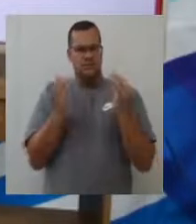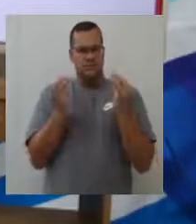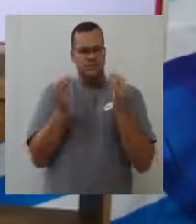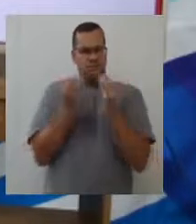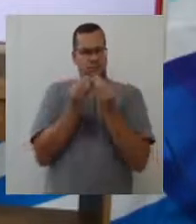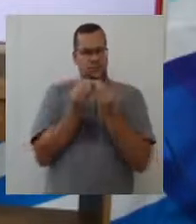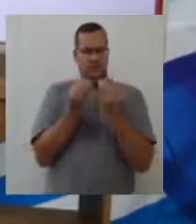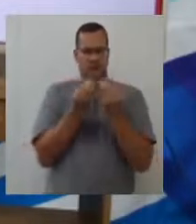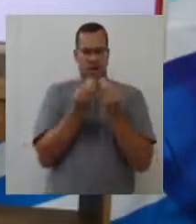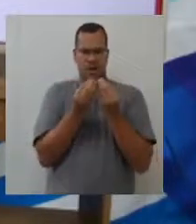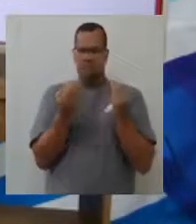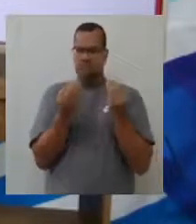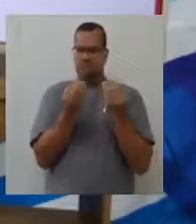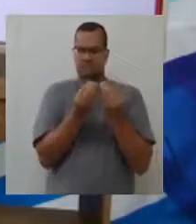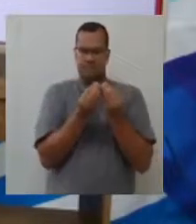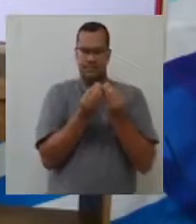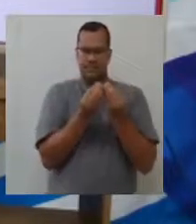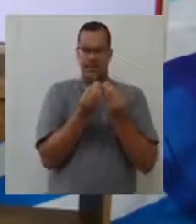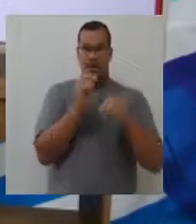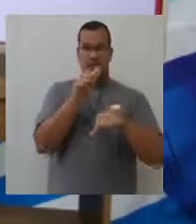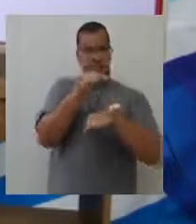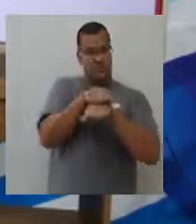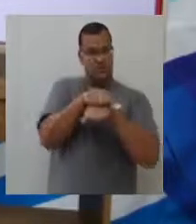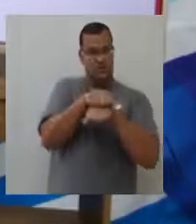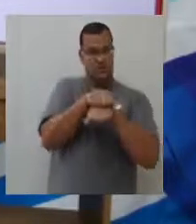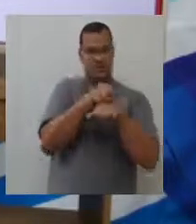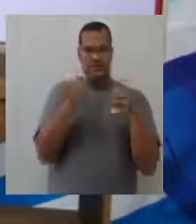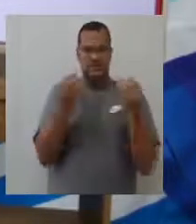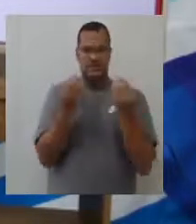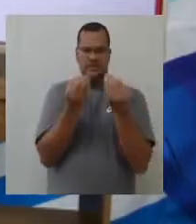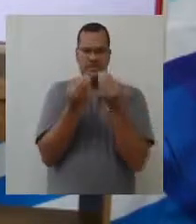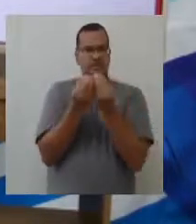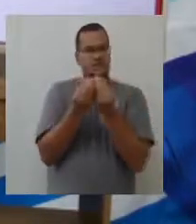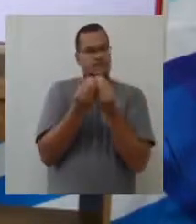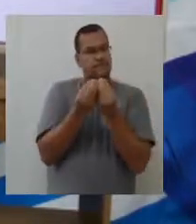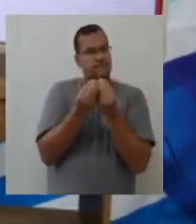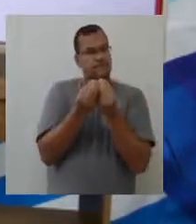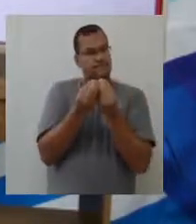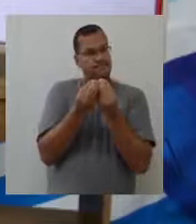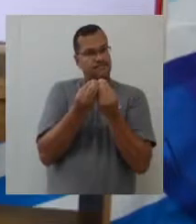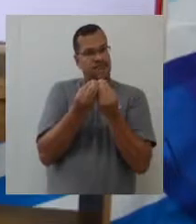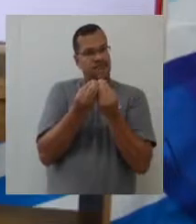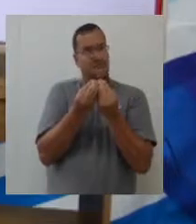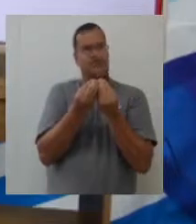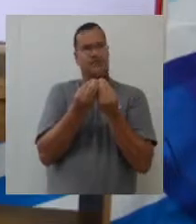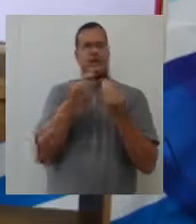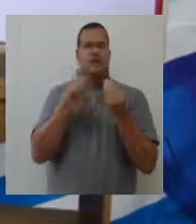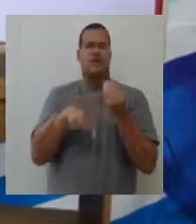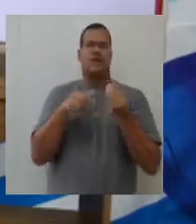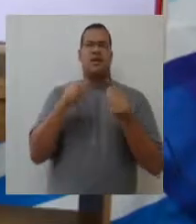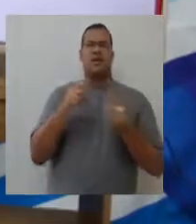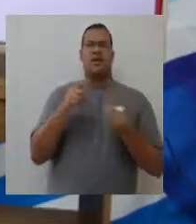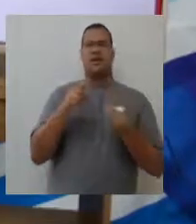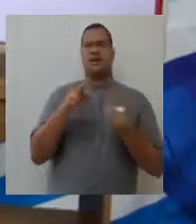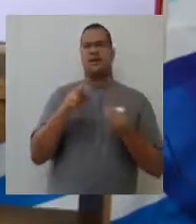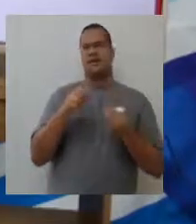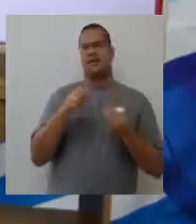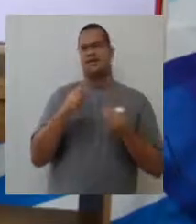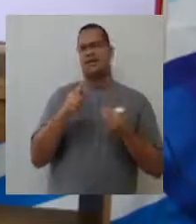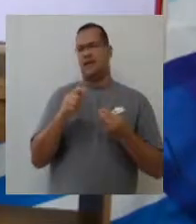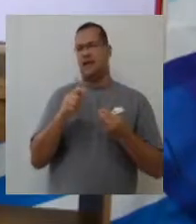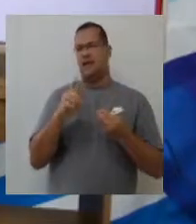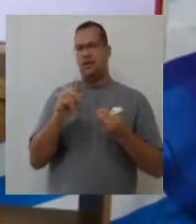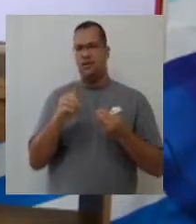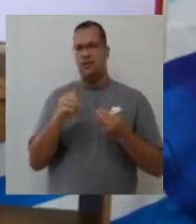entre as moléculas na fase sólida é tão grande, que elas formam o que nós chamamos de agregado molecular. O